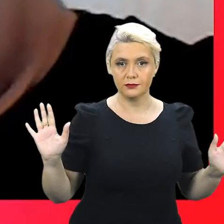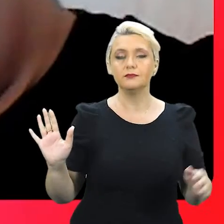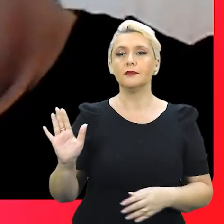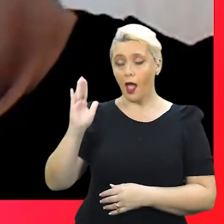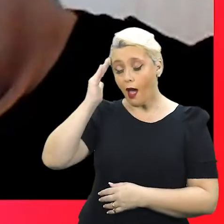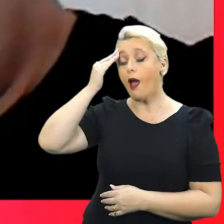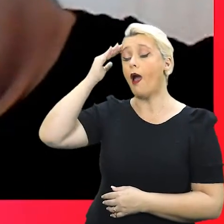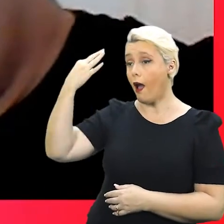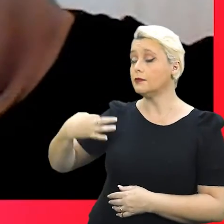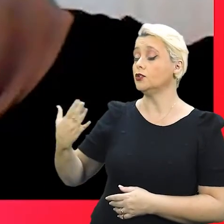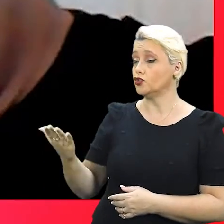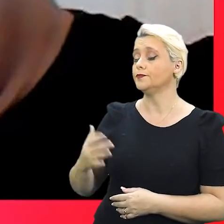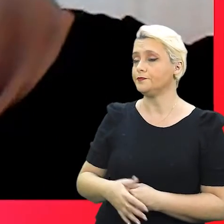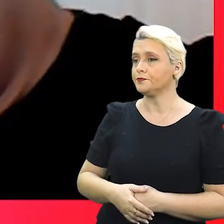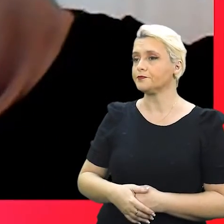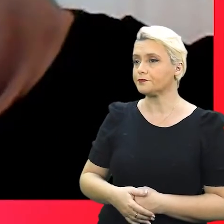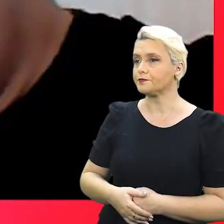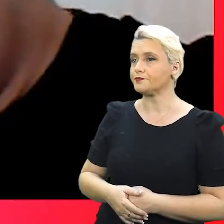Entendi.